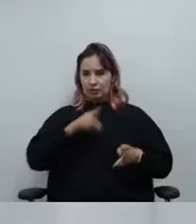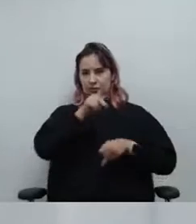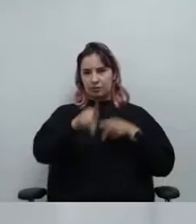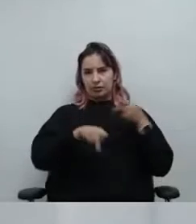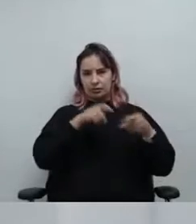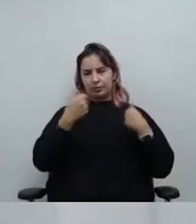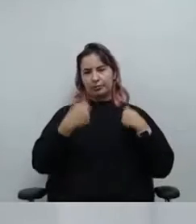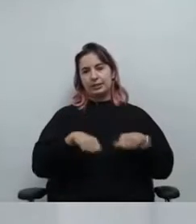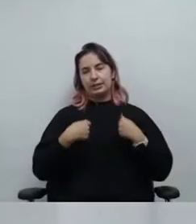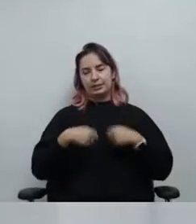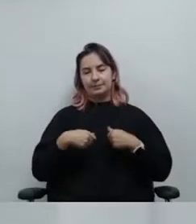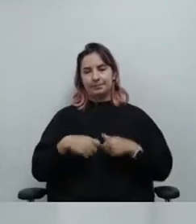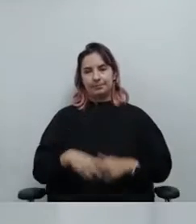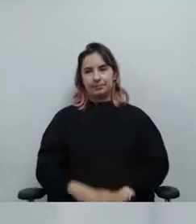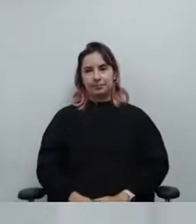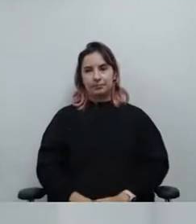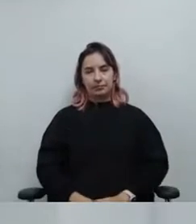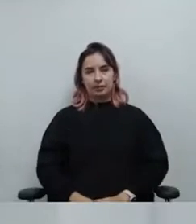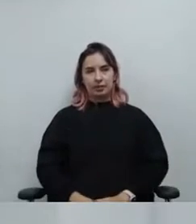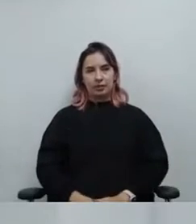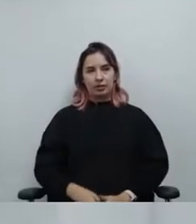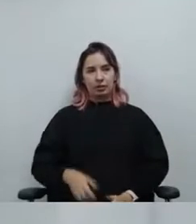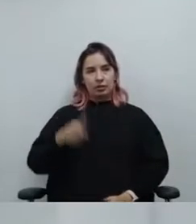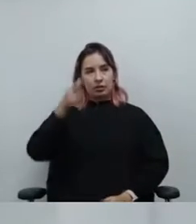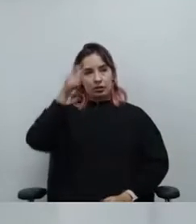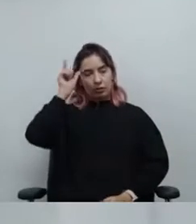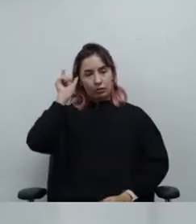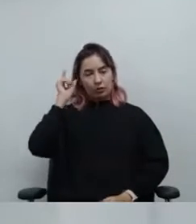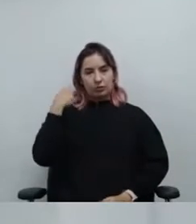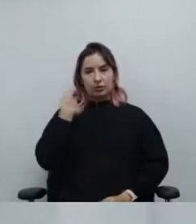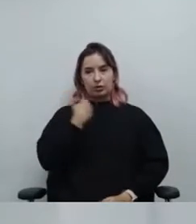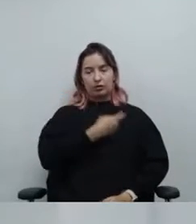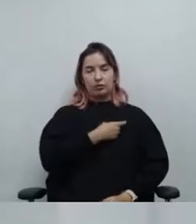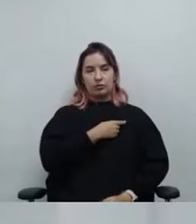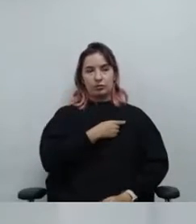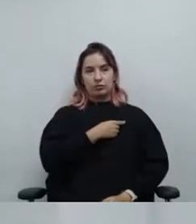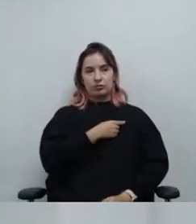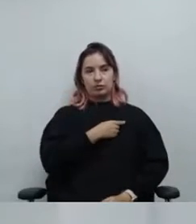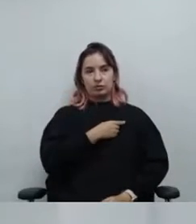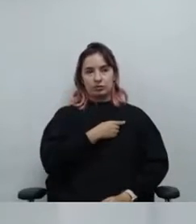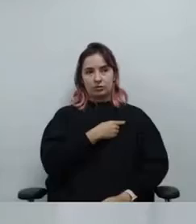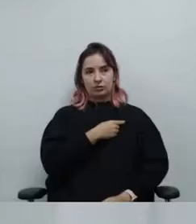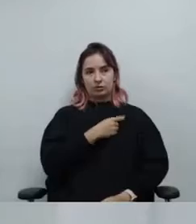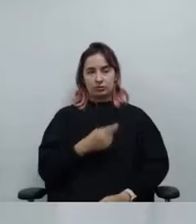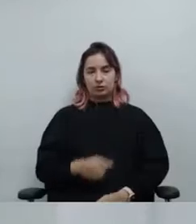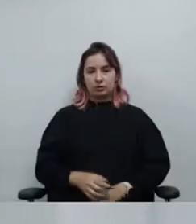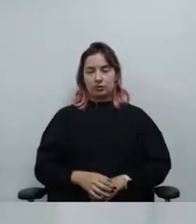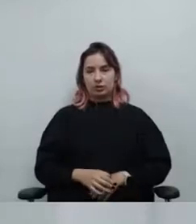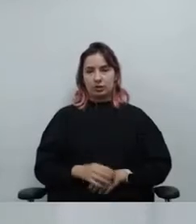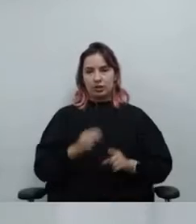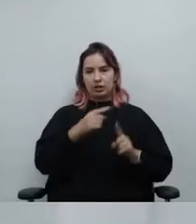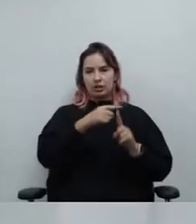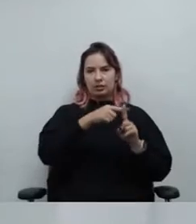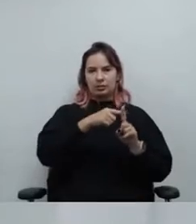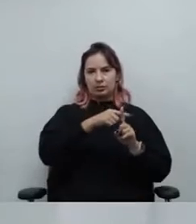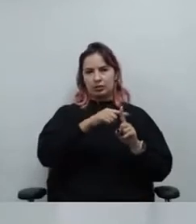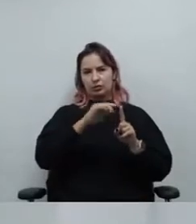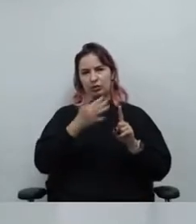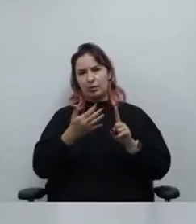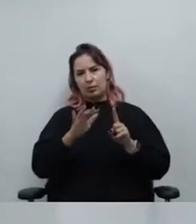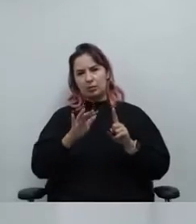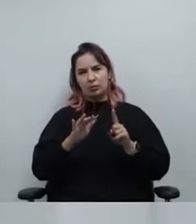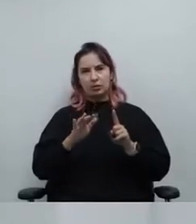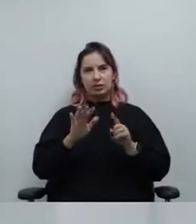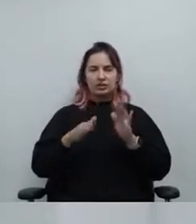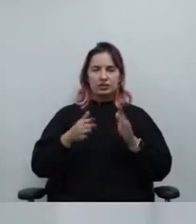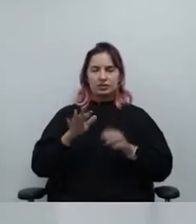população. Onde agora estamos entrando numa fase onde a temperatura é muito variada, uma hora está